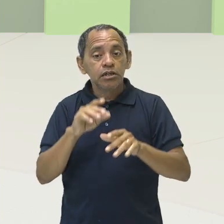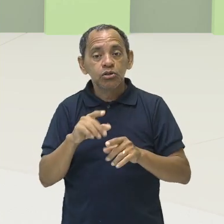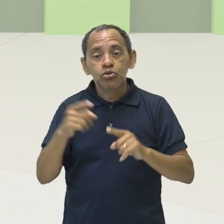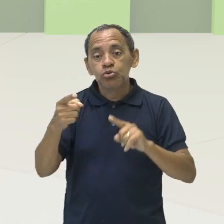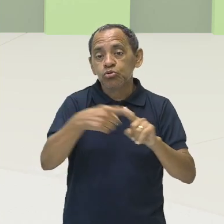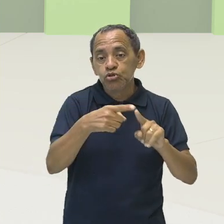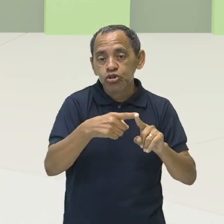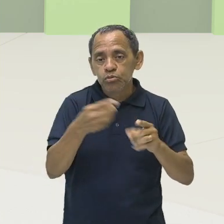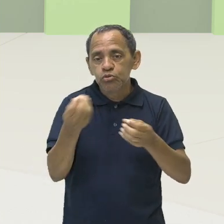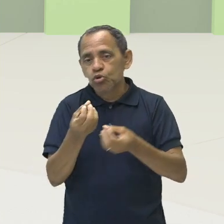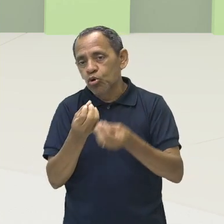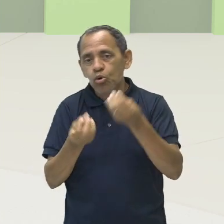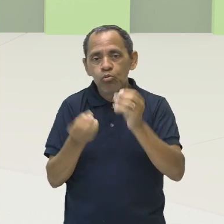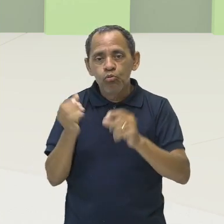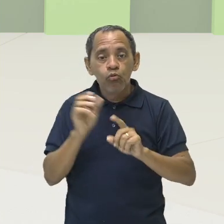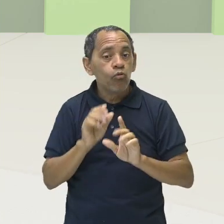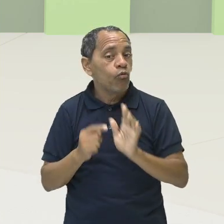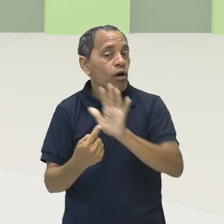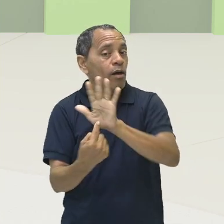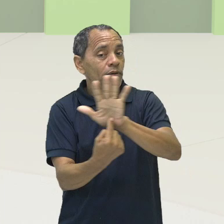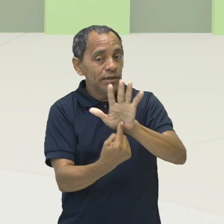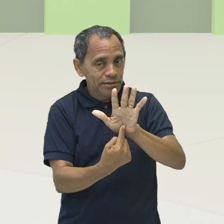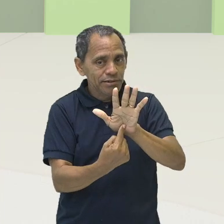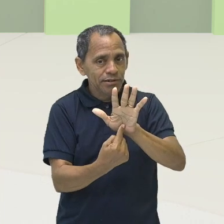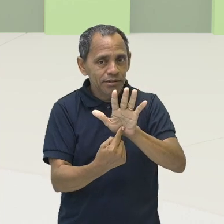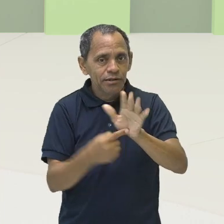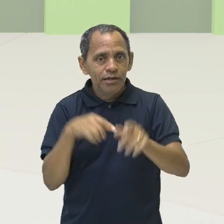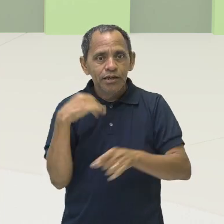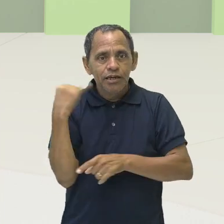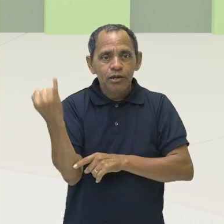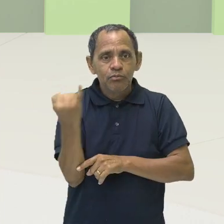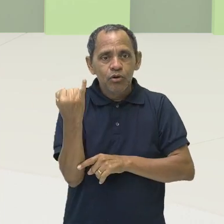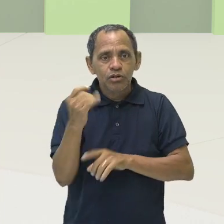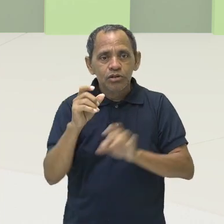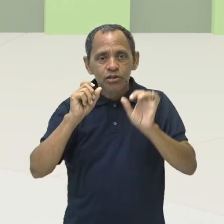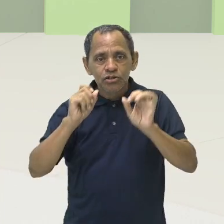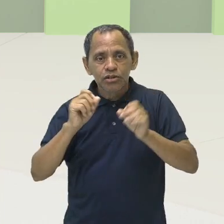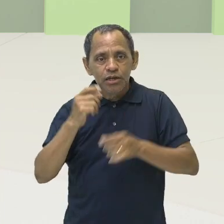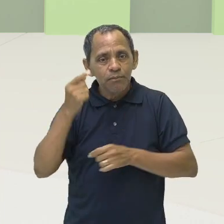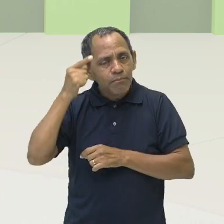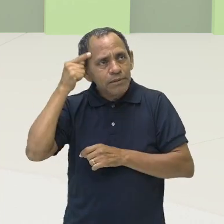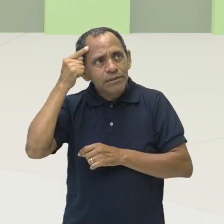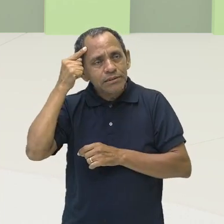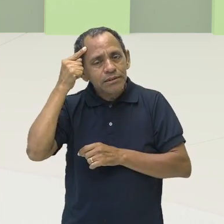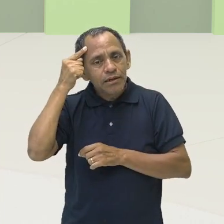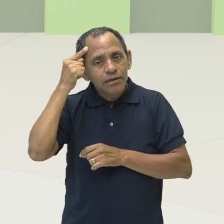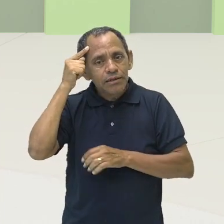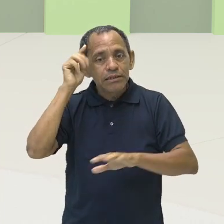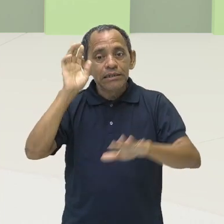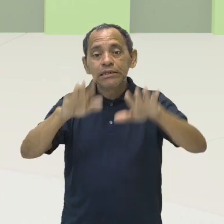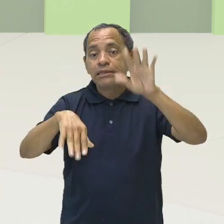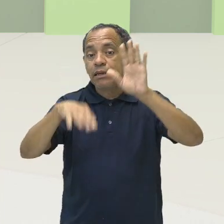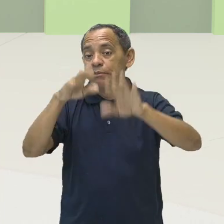ele vai aparecer ali, importante, presta bastante atenção nisso, dependendo da forma que a estrutura vai